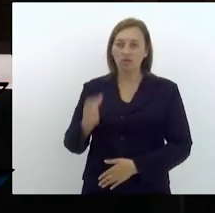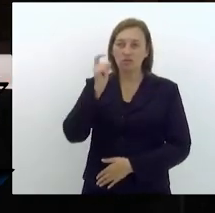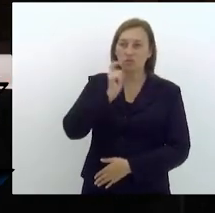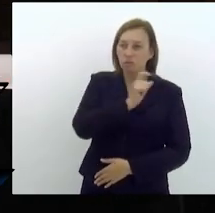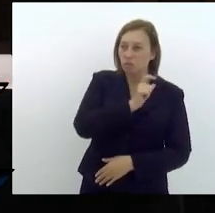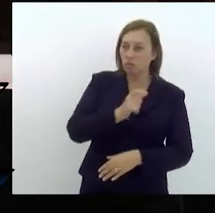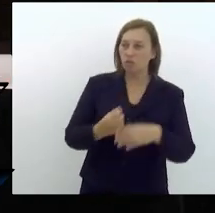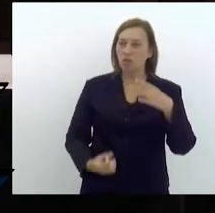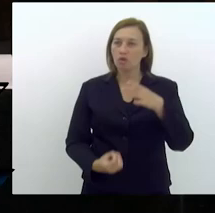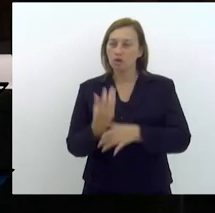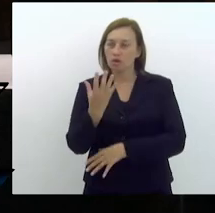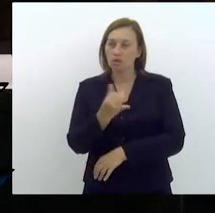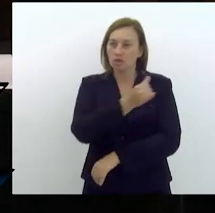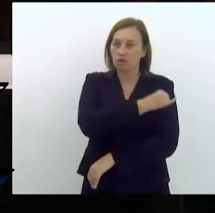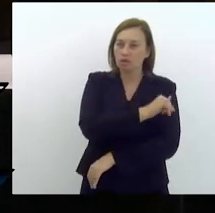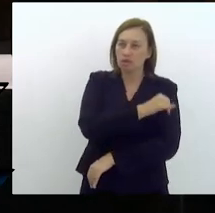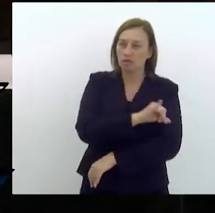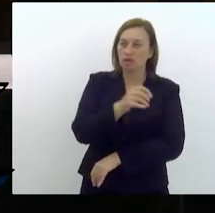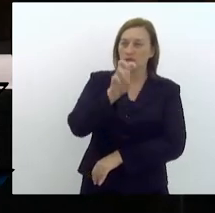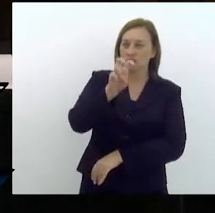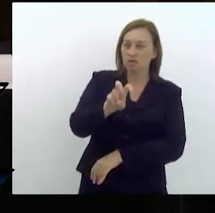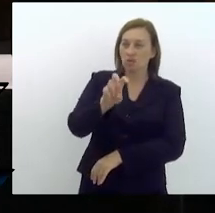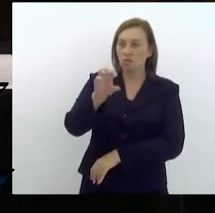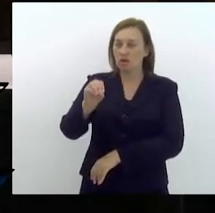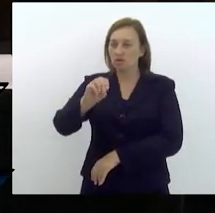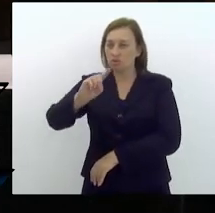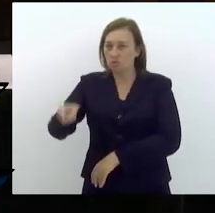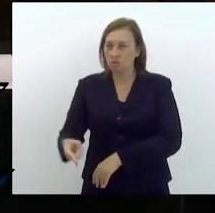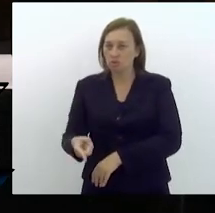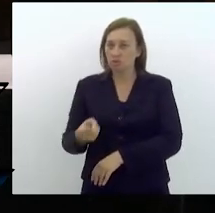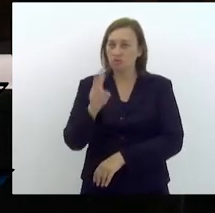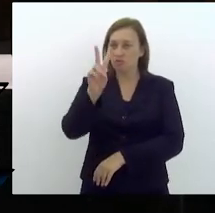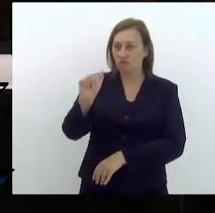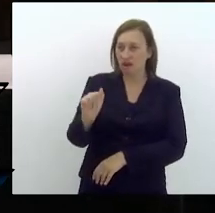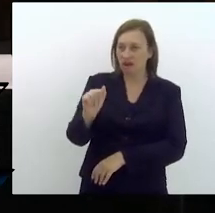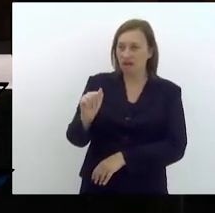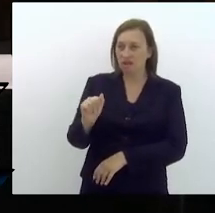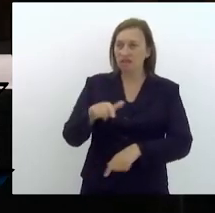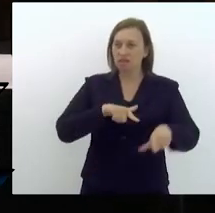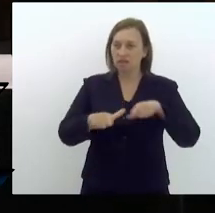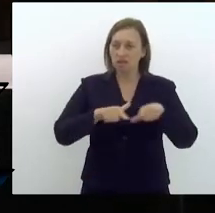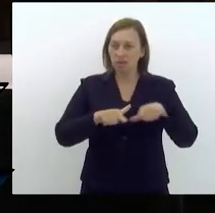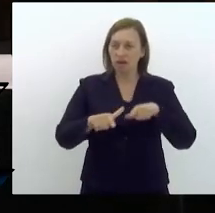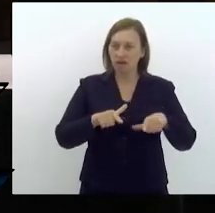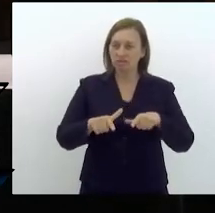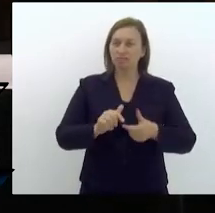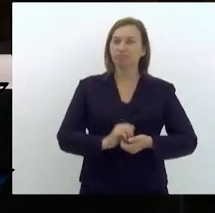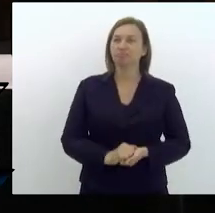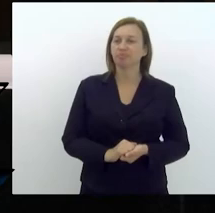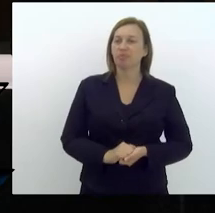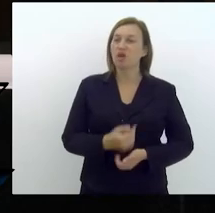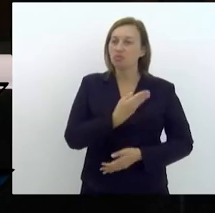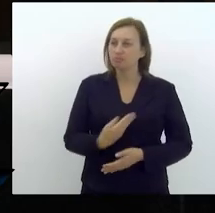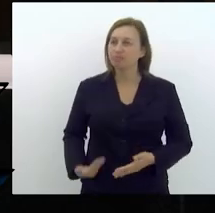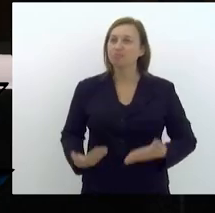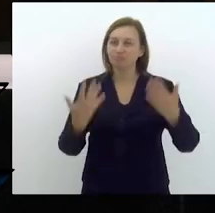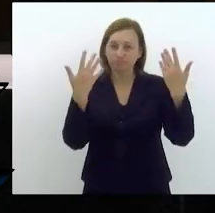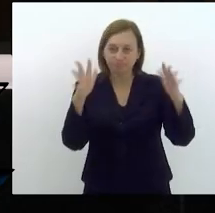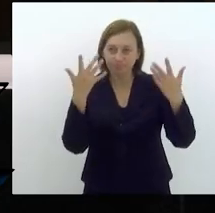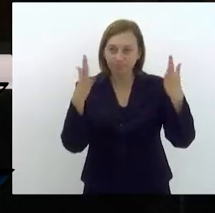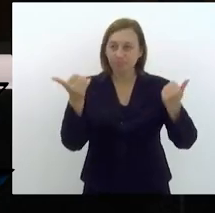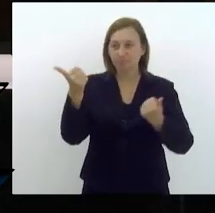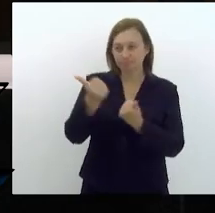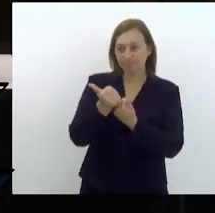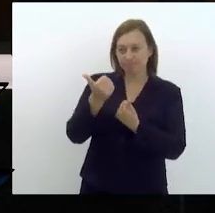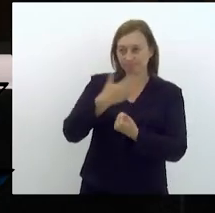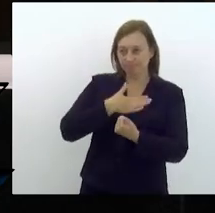queria mais de 50 mil vagas de emprego de trabalho nos primeiros quatro meses de 2023 Governador Parabéns Conte